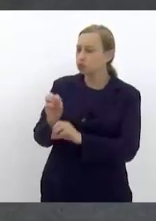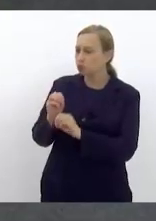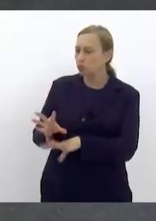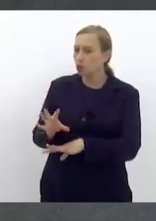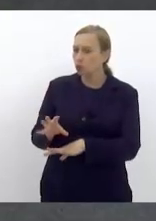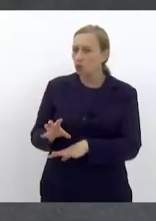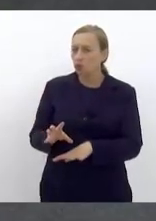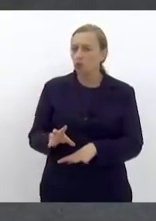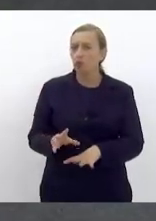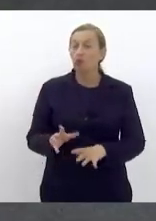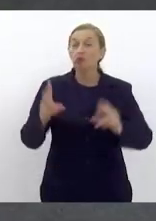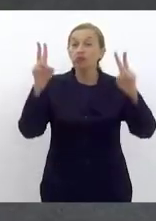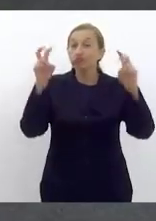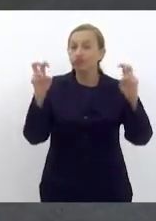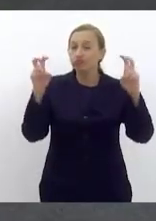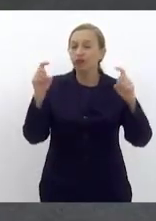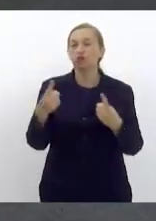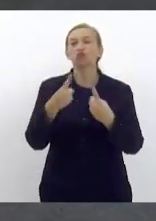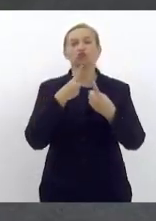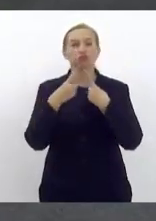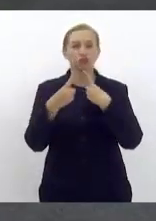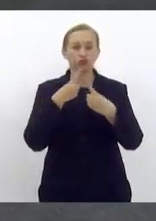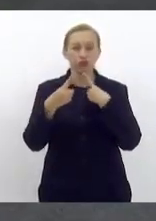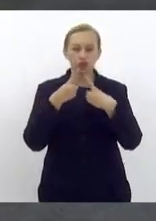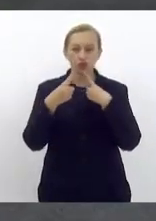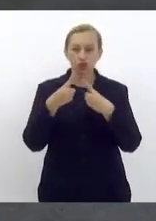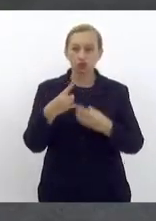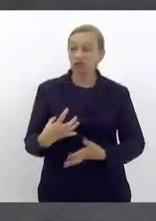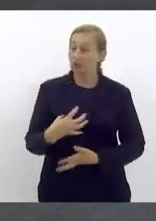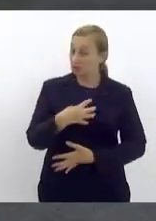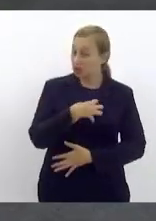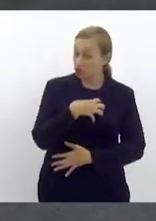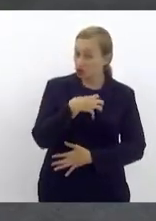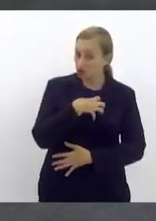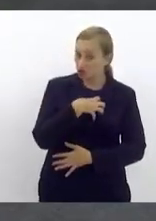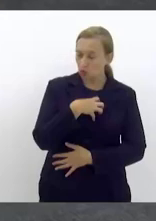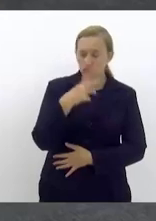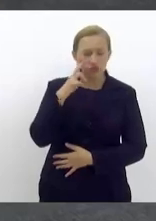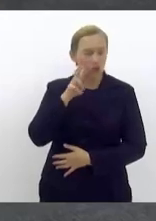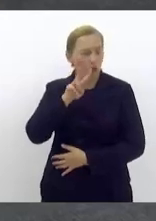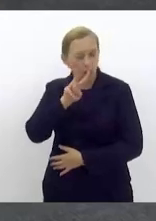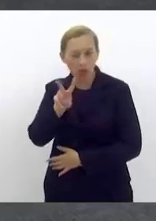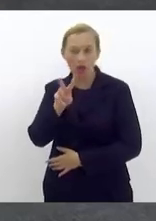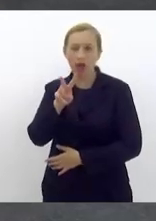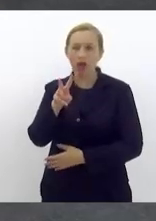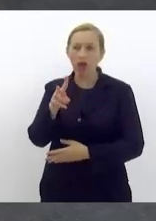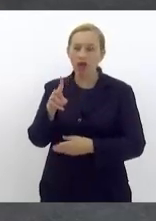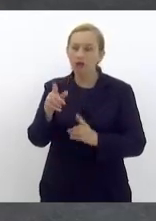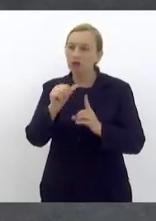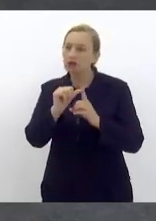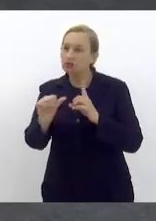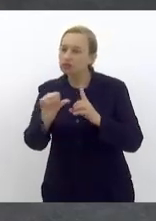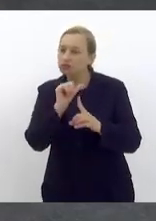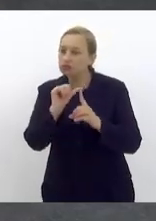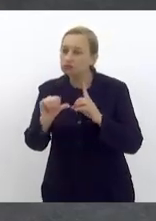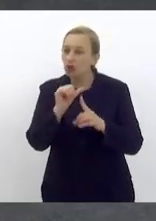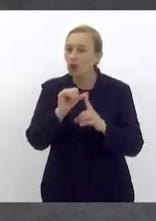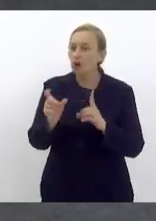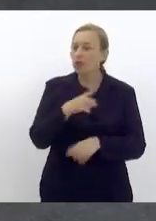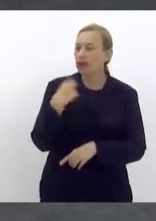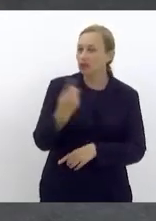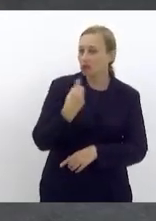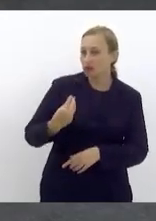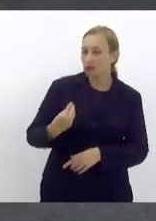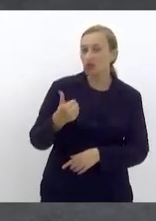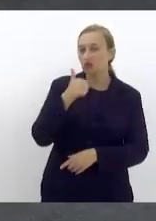que esse seja um tema debatido. E, nesse sentido, de olhar para a vulnerabilização das nossas mulheres, em